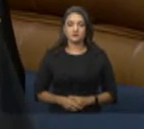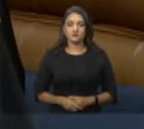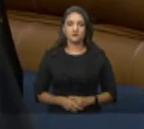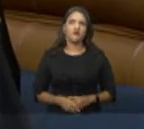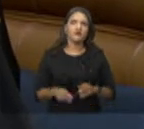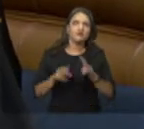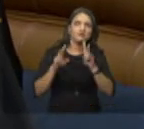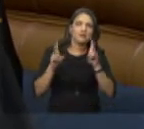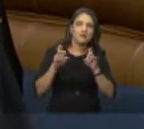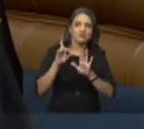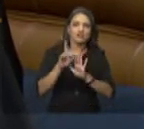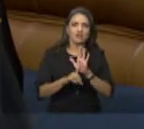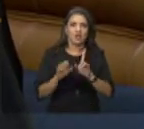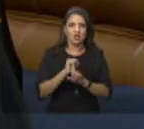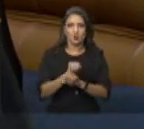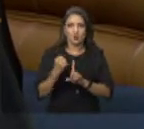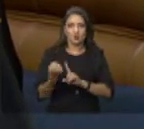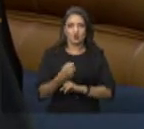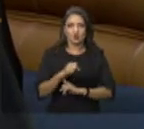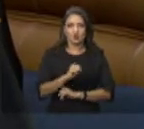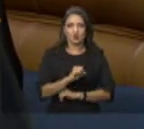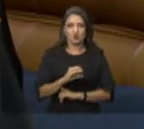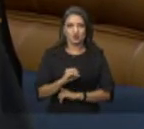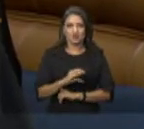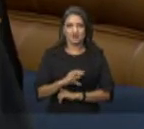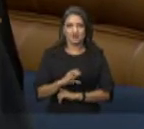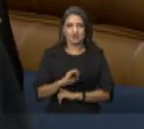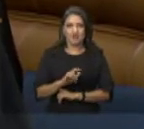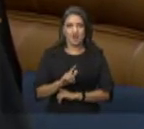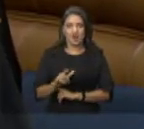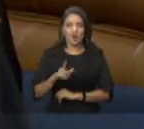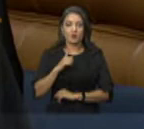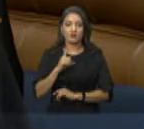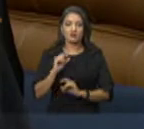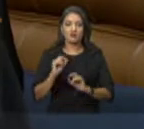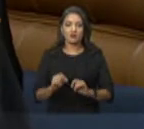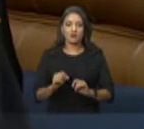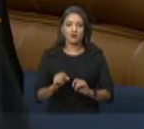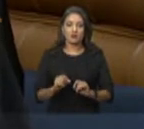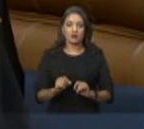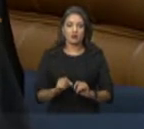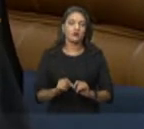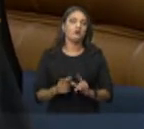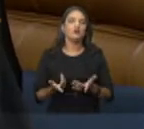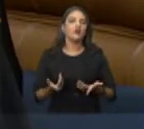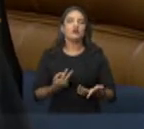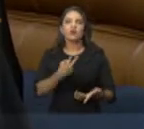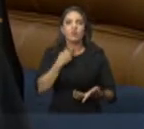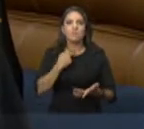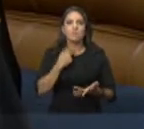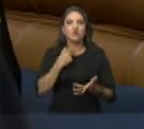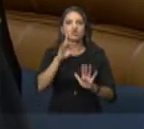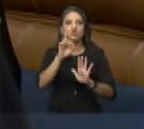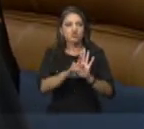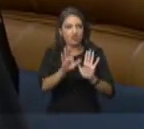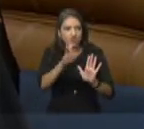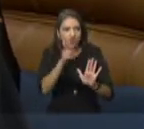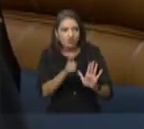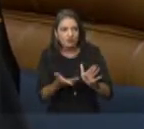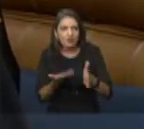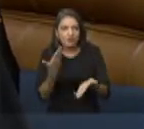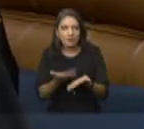direitos sociais nós estamos diante da cláusula da vedação do retrocesso é uma cláusula